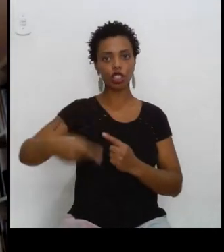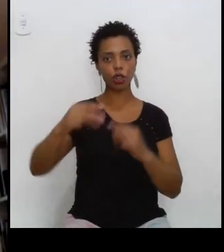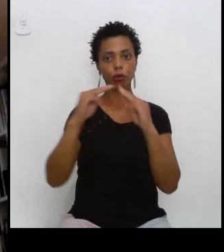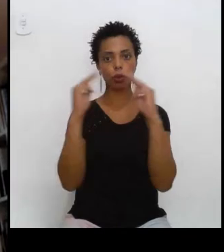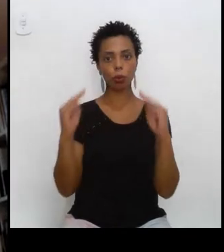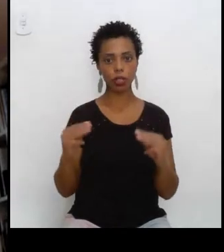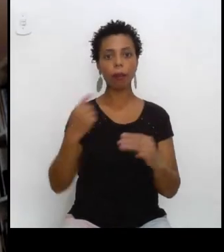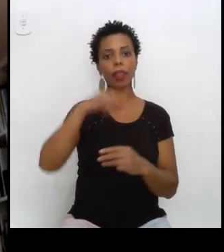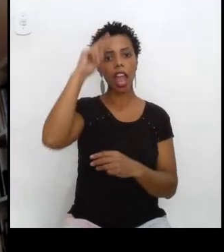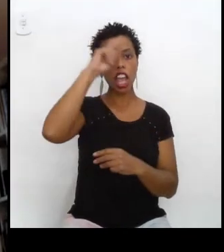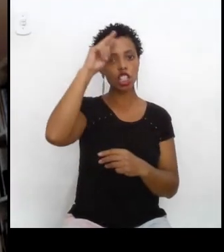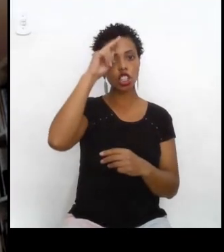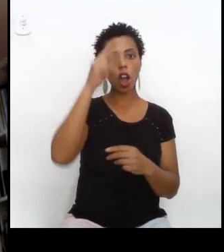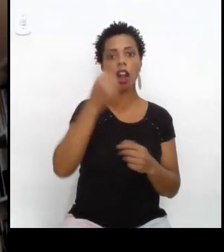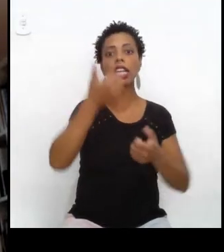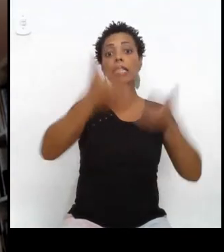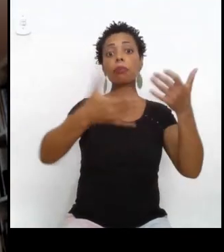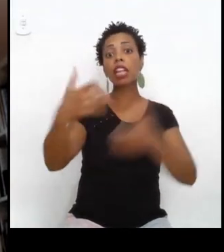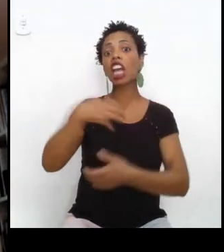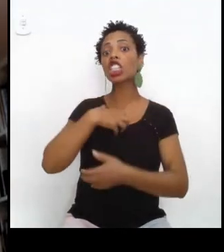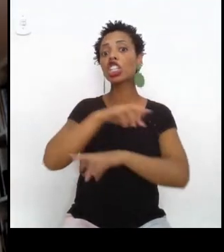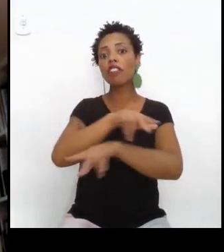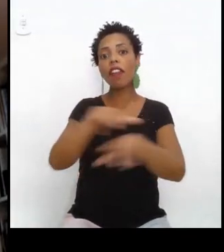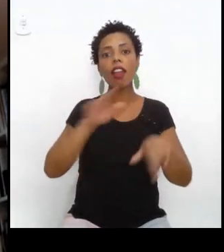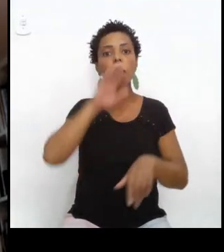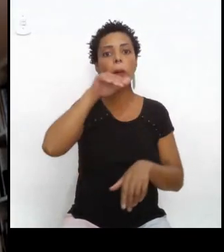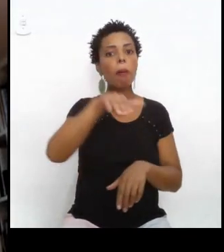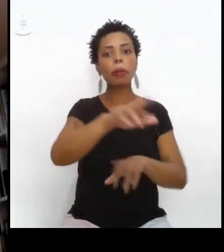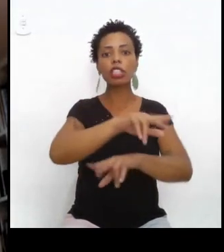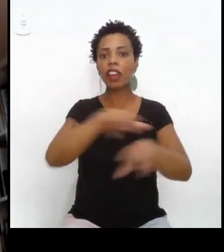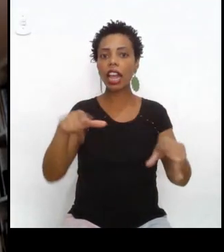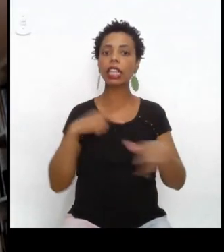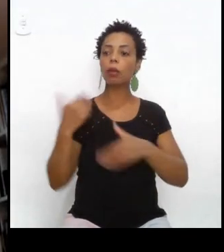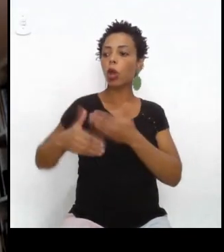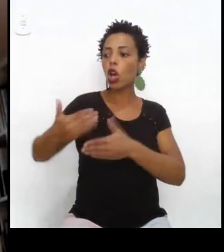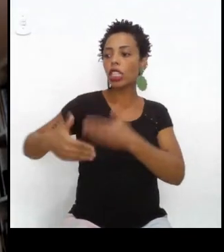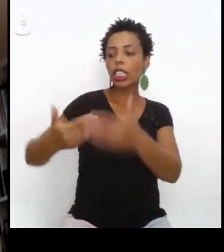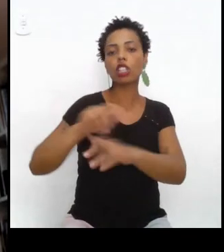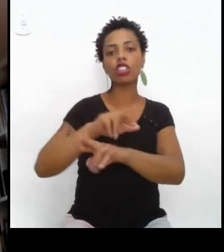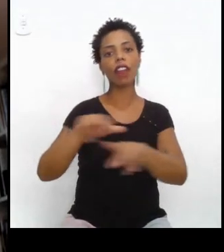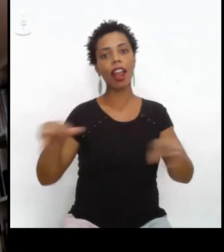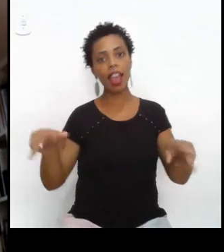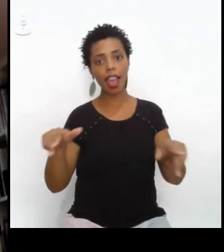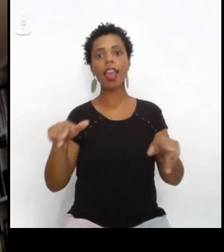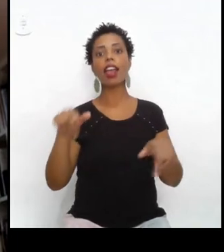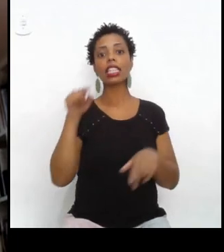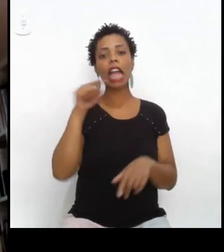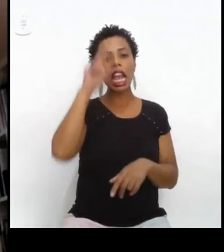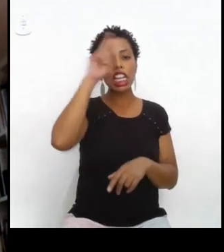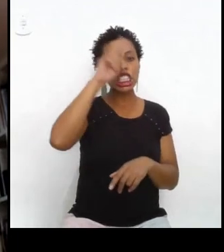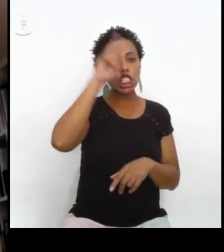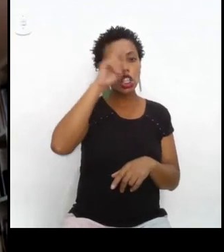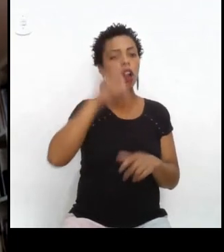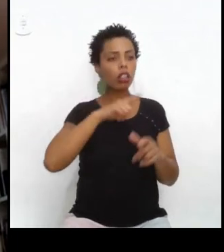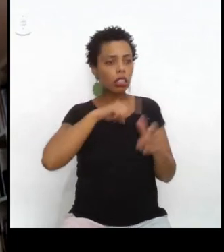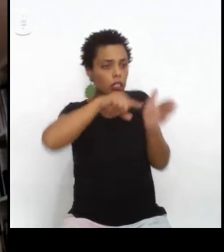polifónicos são histórias processuais são histórias e tem uma dimensão especulativa